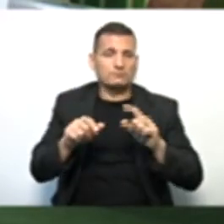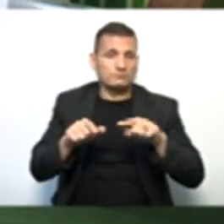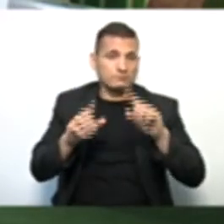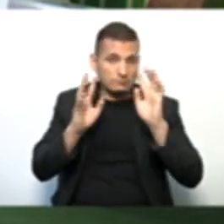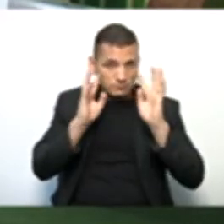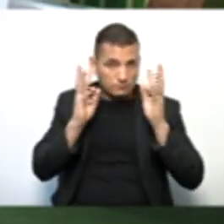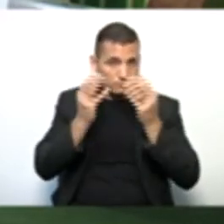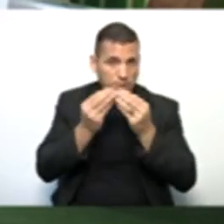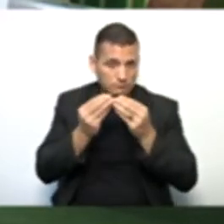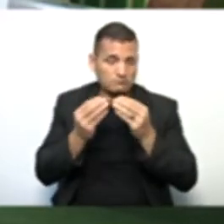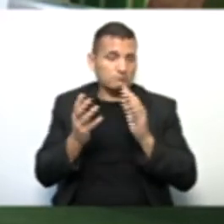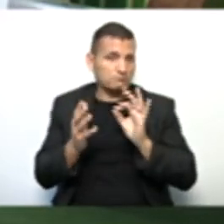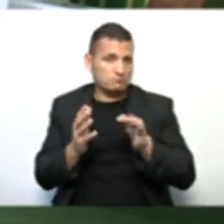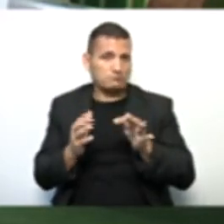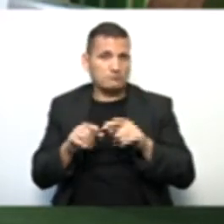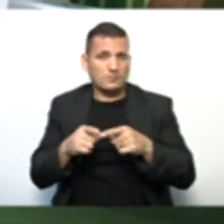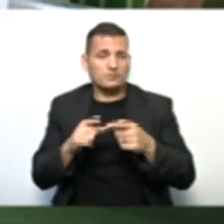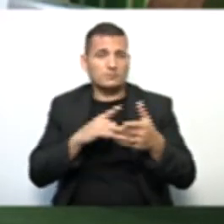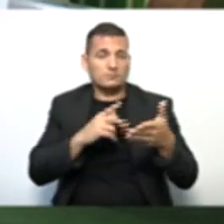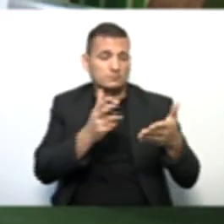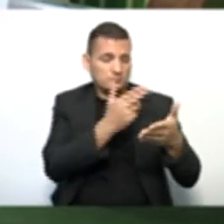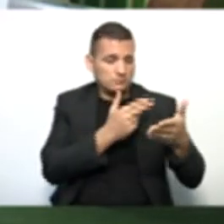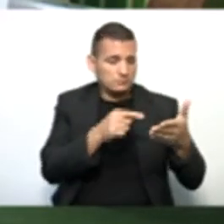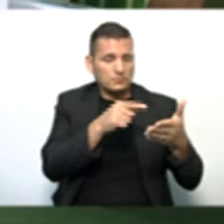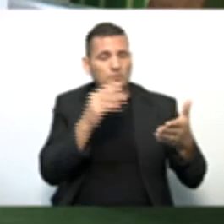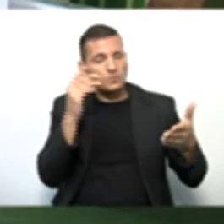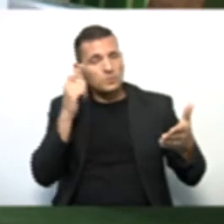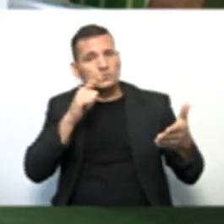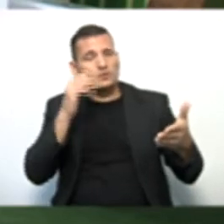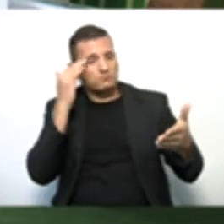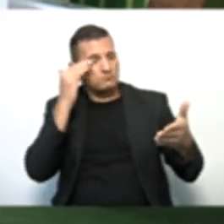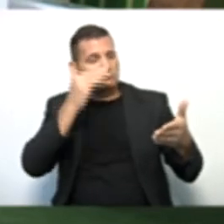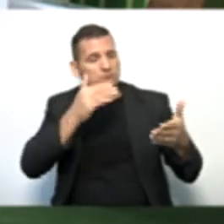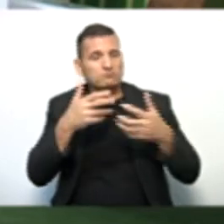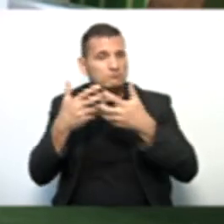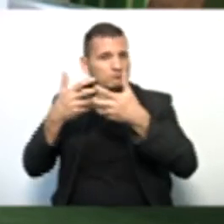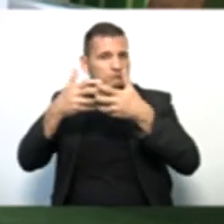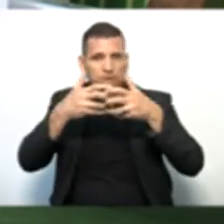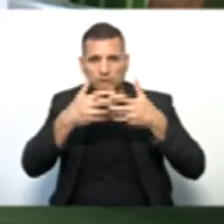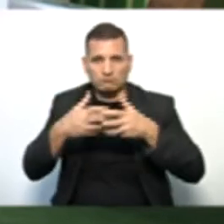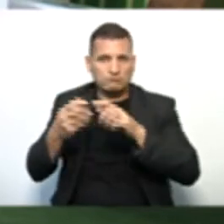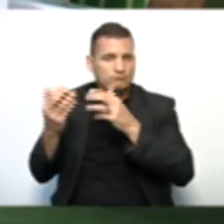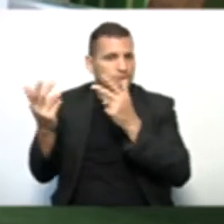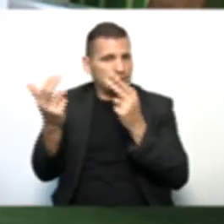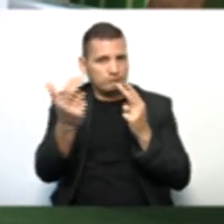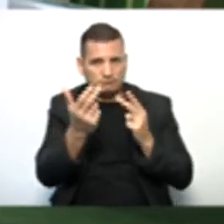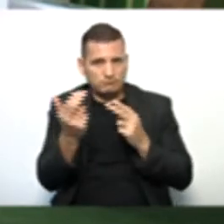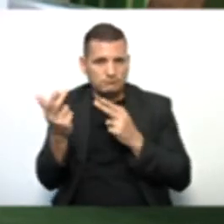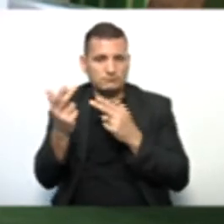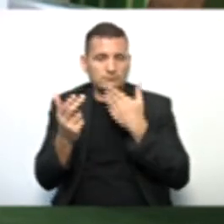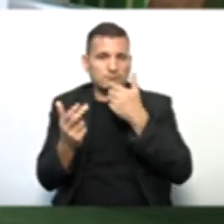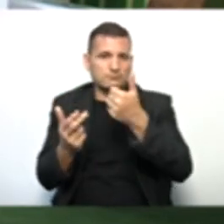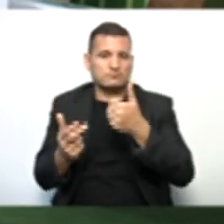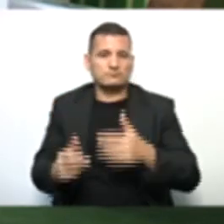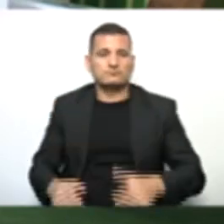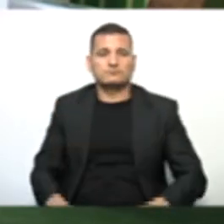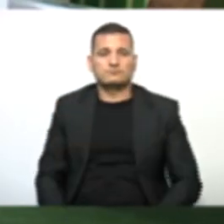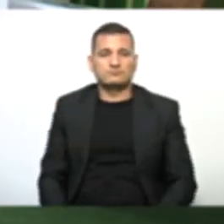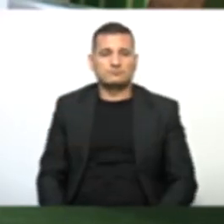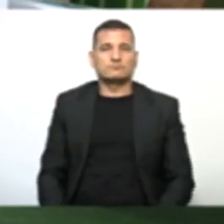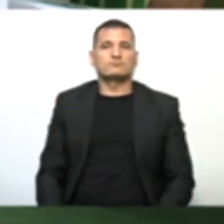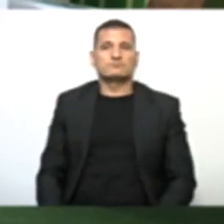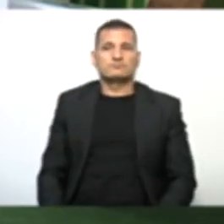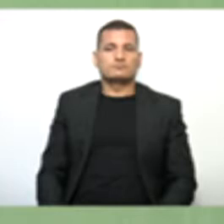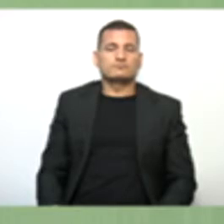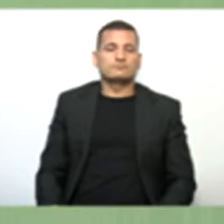mundo real, mas tendo um desenho ali, ele consegue seguir uma linha de raciocínio. Todo mundo consegue seguir uma linha de raciocínio melhor, né? Com certeza. Vamos